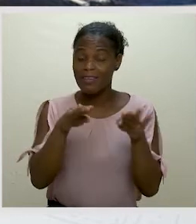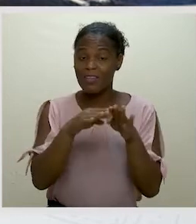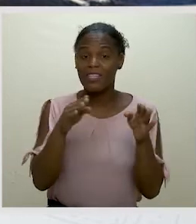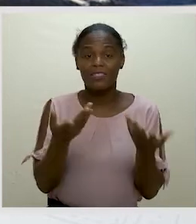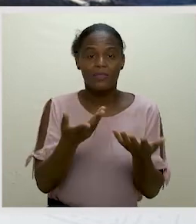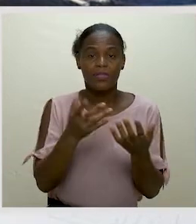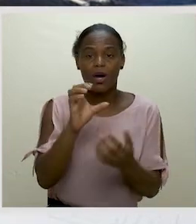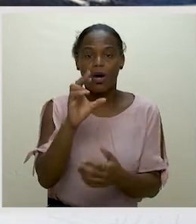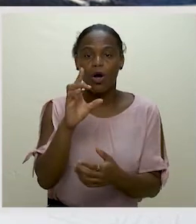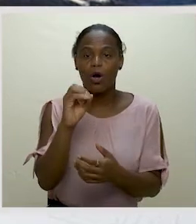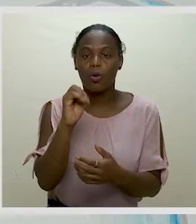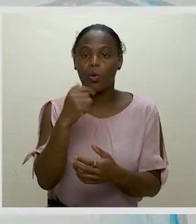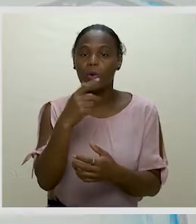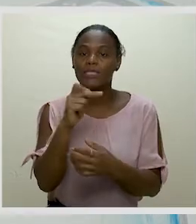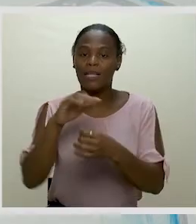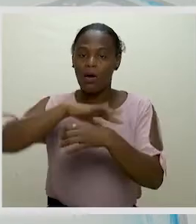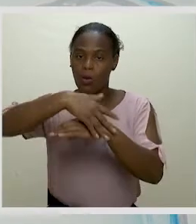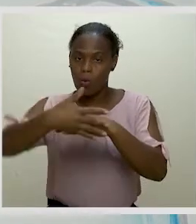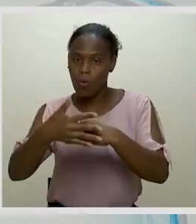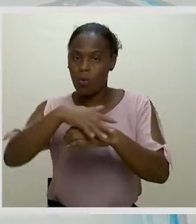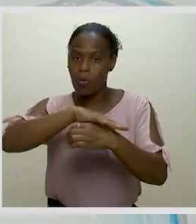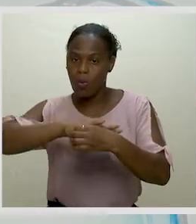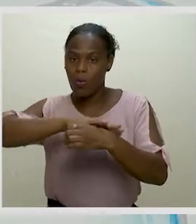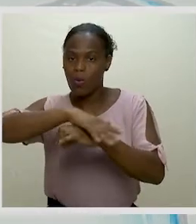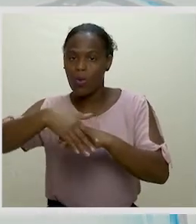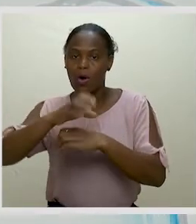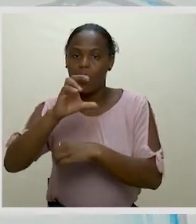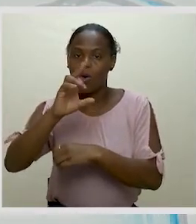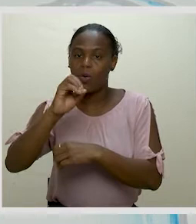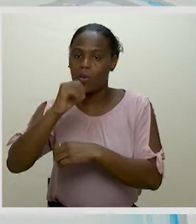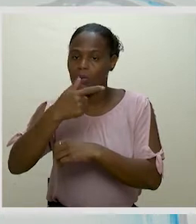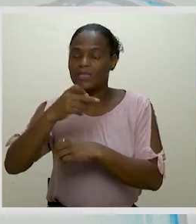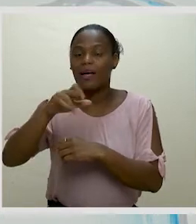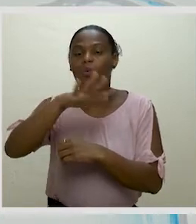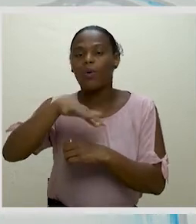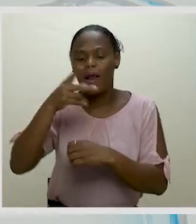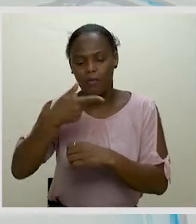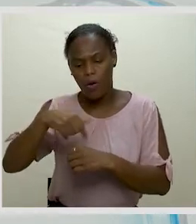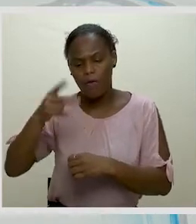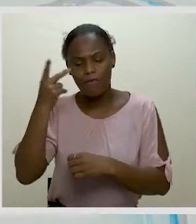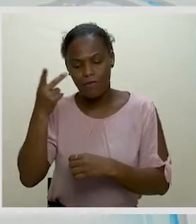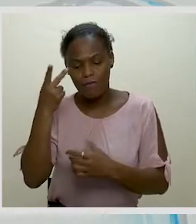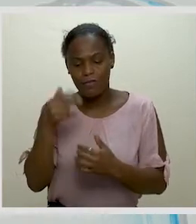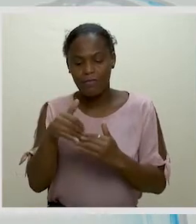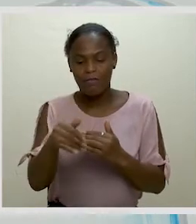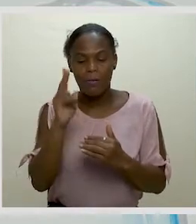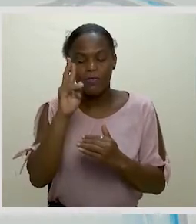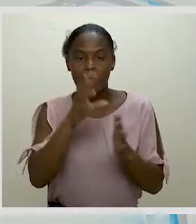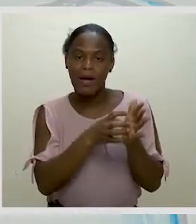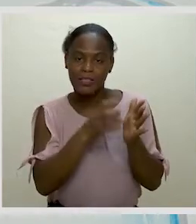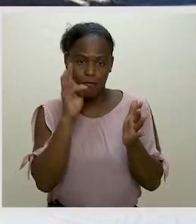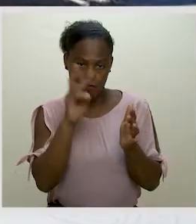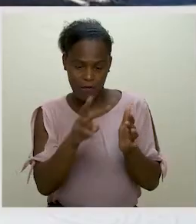ao nível da crosta, que nós vimos. A crosta é o lugar onde nós vivemos. Está a perceber? Vamos observar